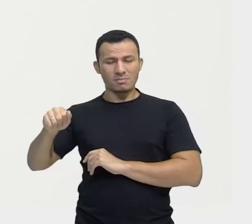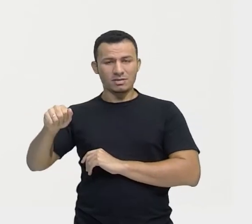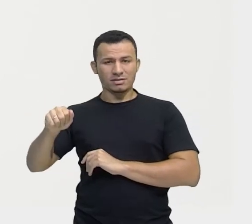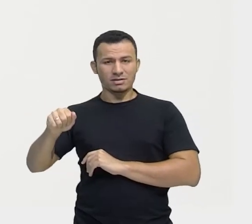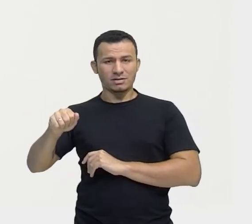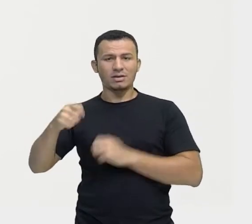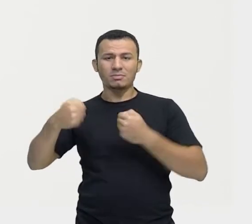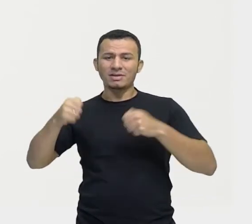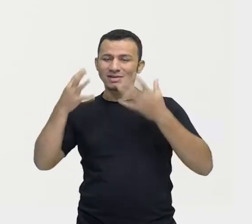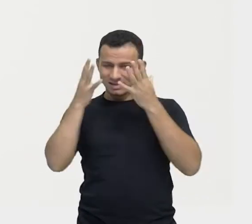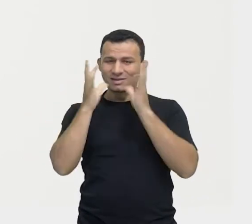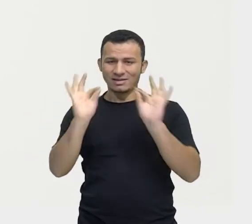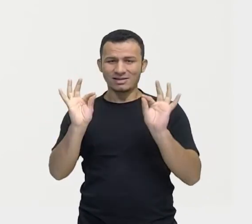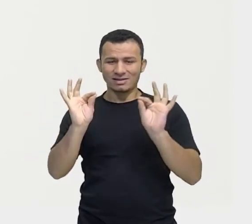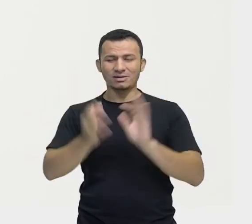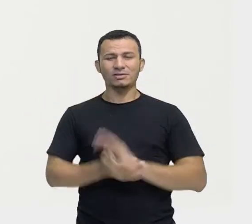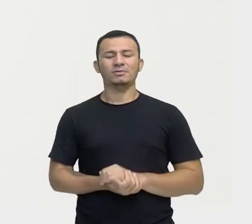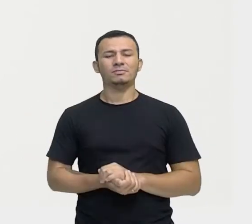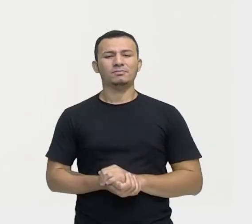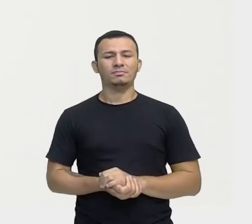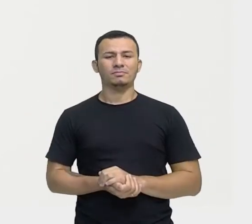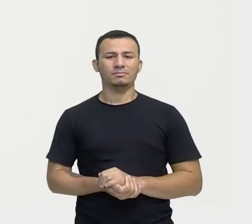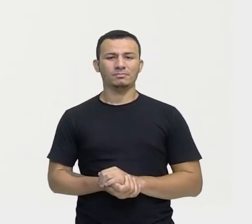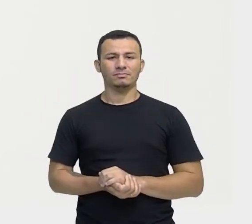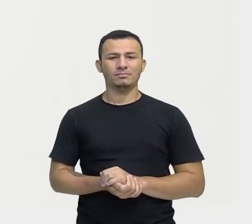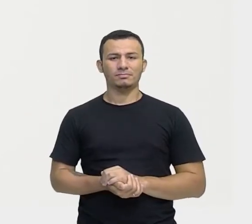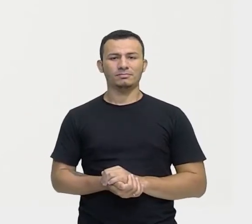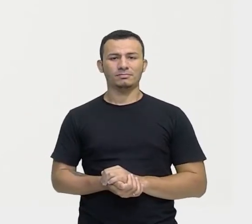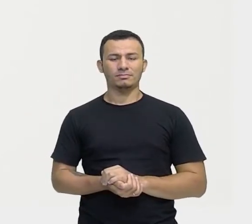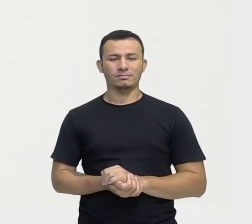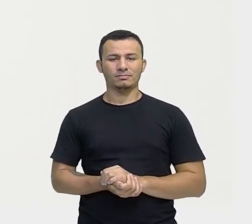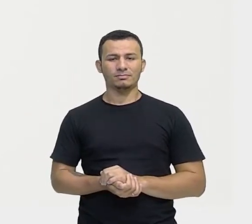Bom, vamos à nossa próxima tela.